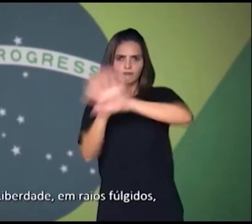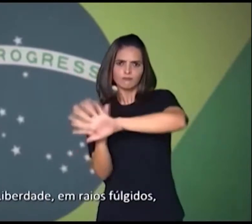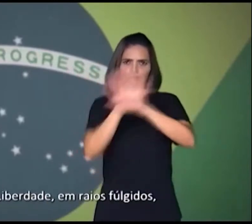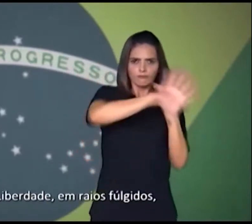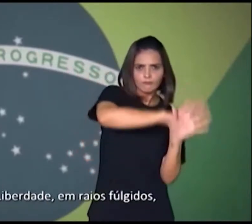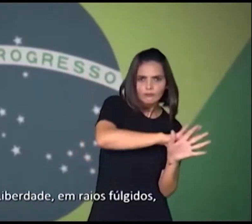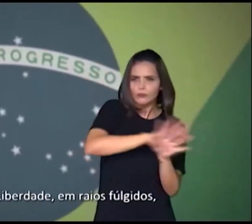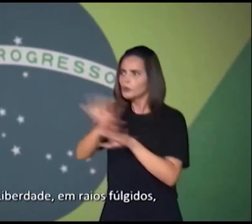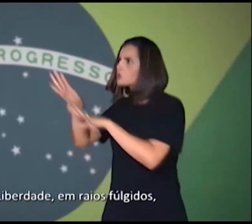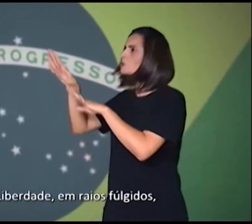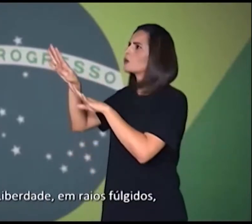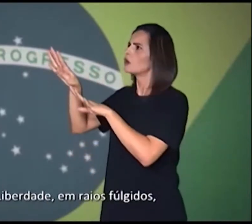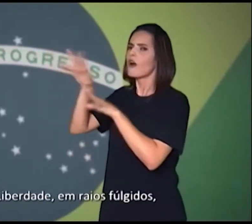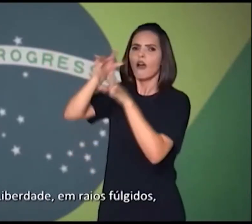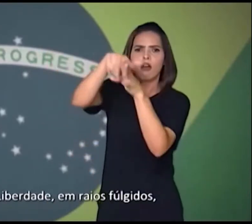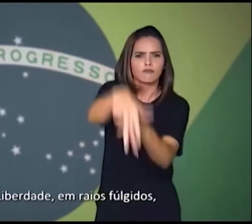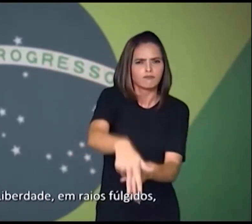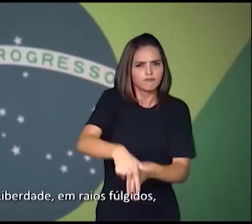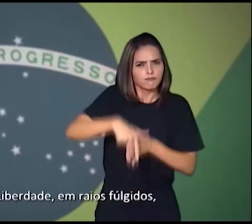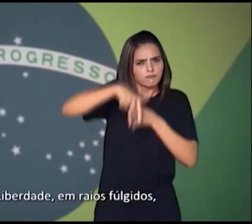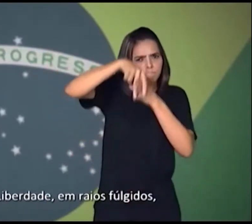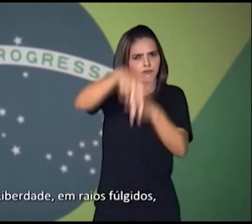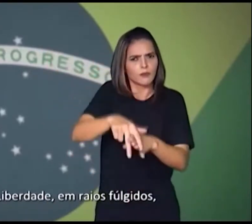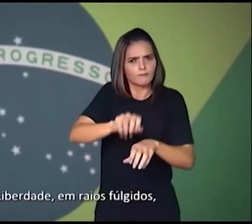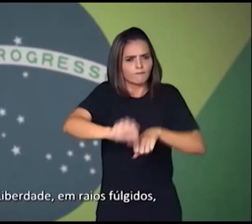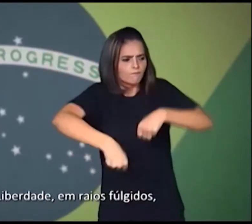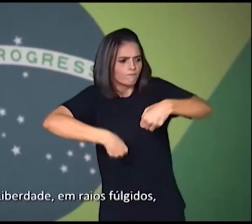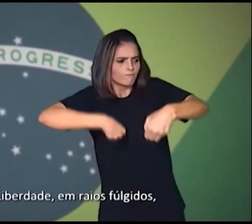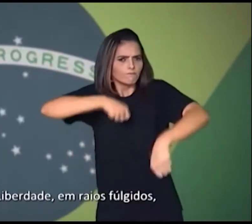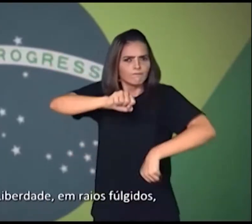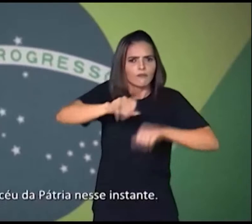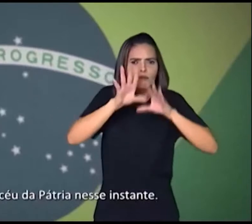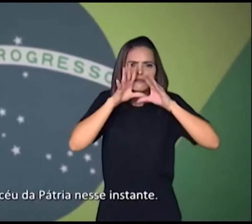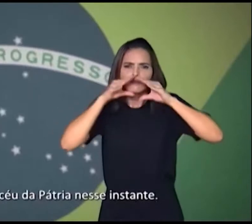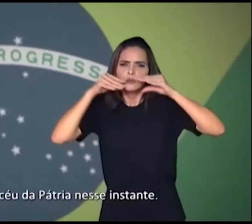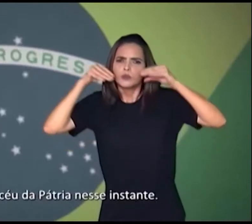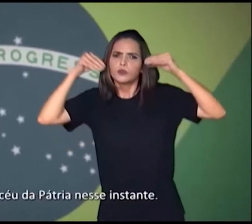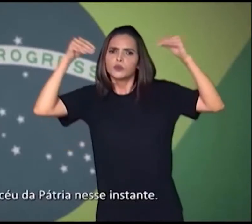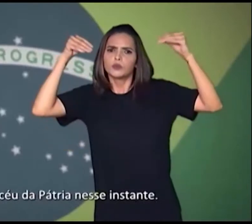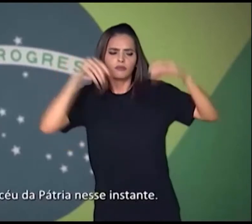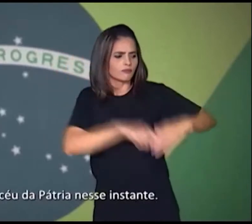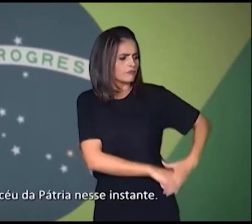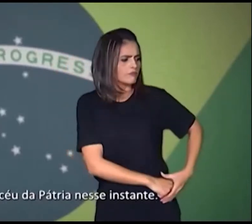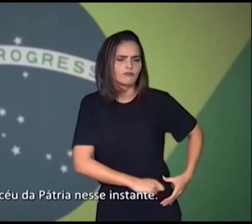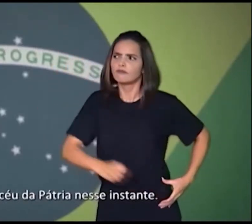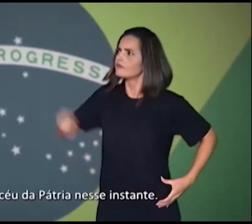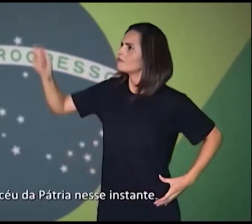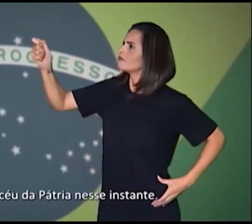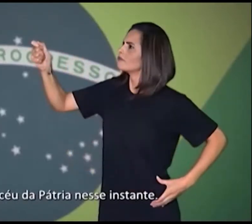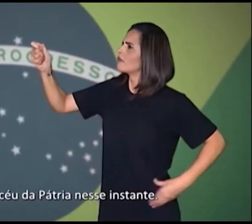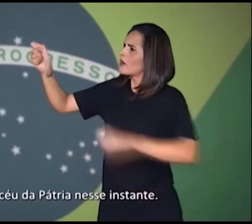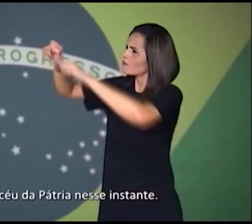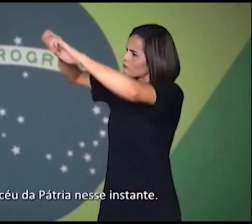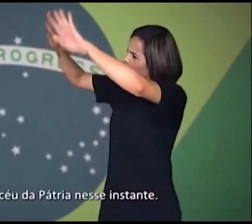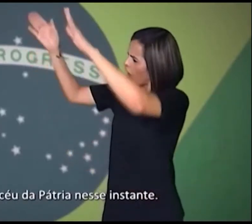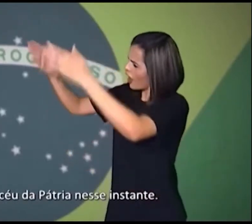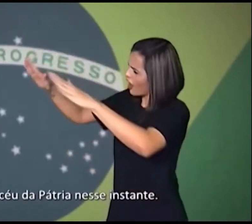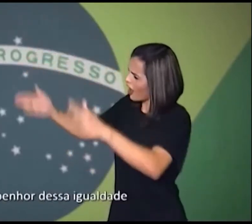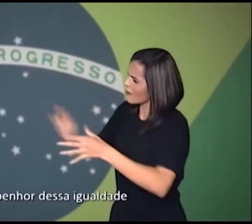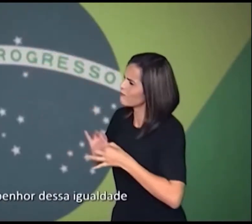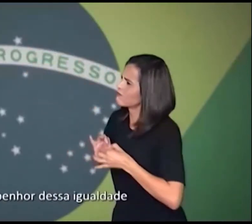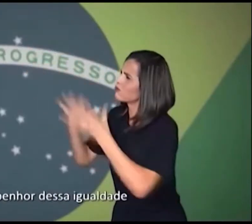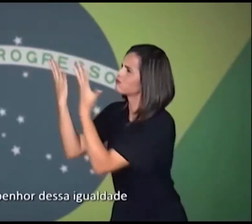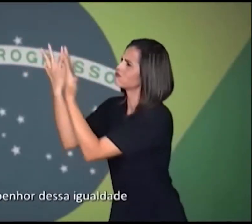e o sol da liberdade e raios fúlgidos brilhou no céu da pátria nesse instante